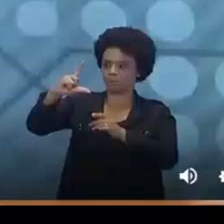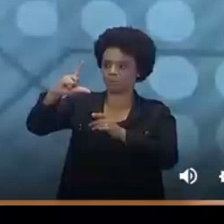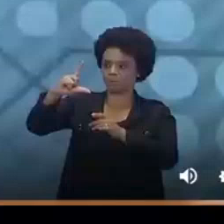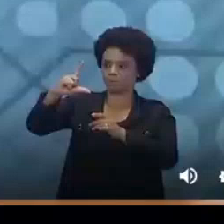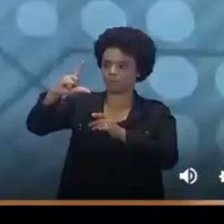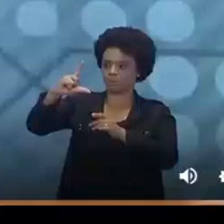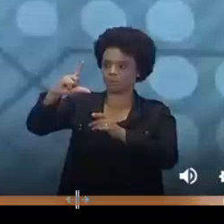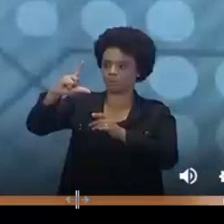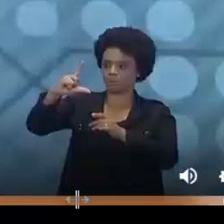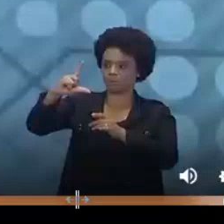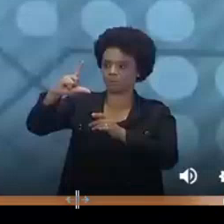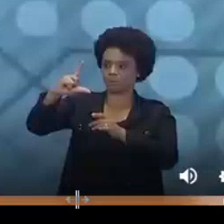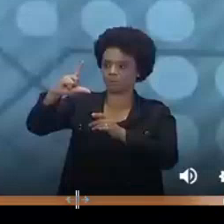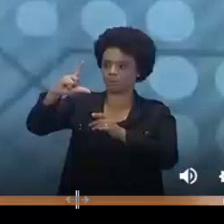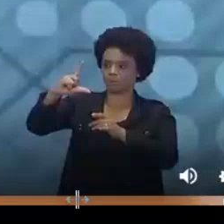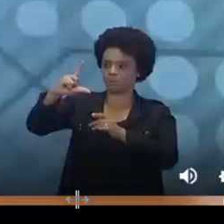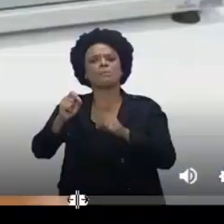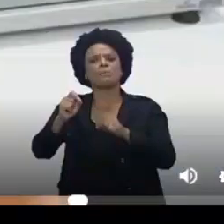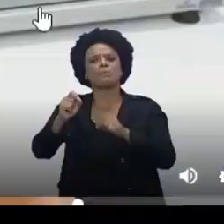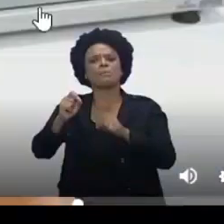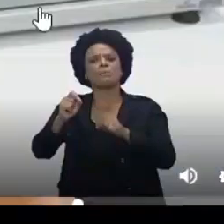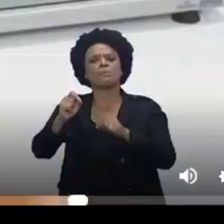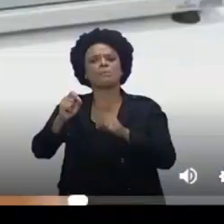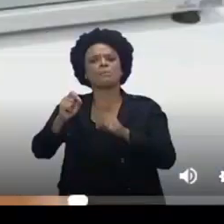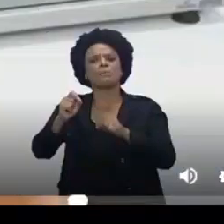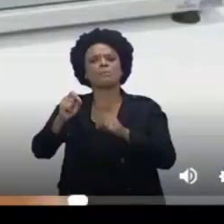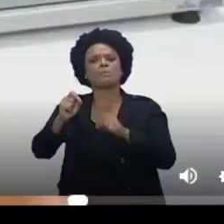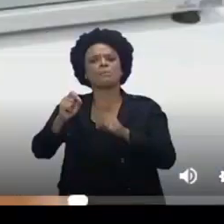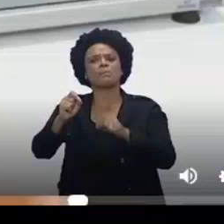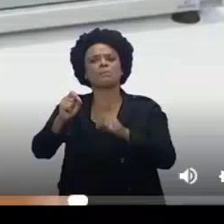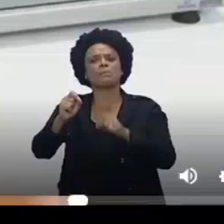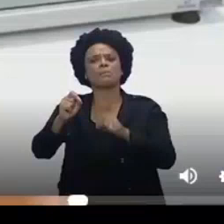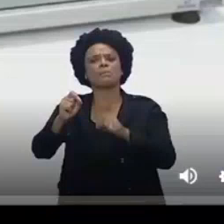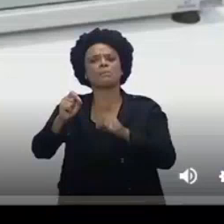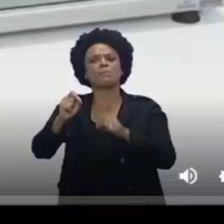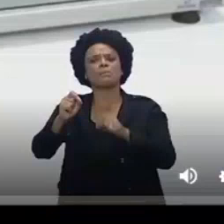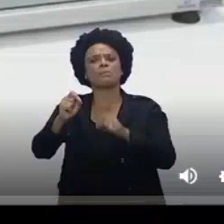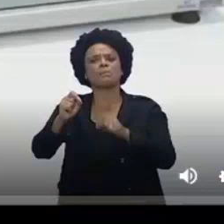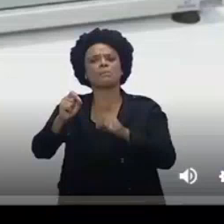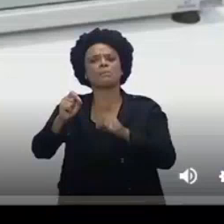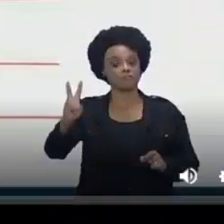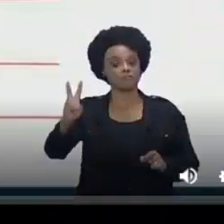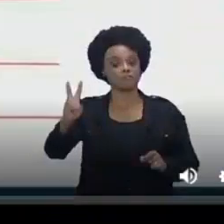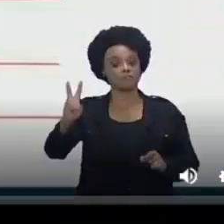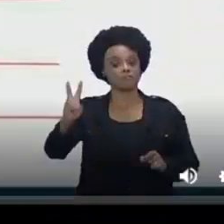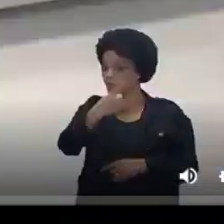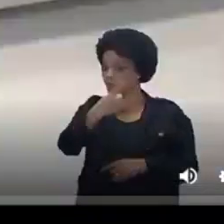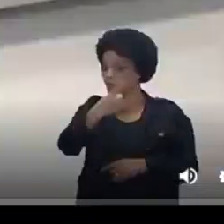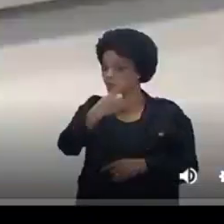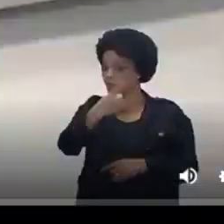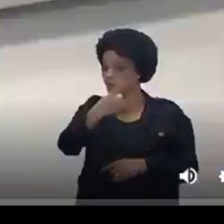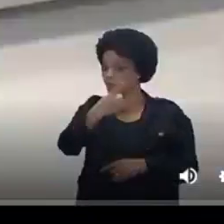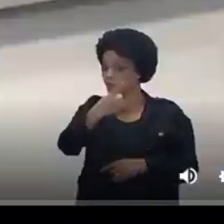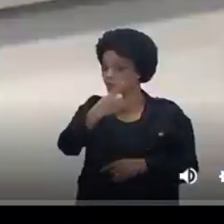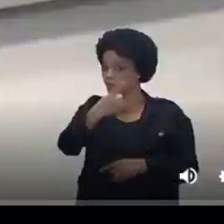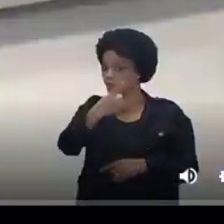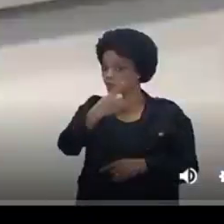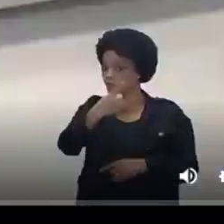Se a gente tem só reforçando aqui, quando a gente tem um plano reto aqui, que a gente não